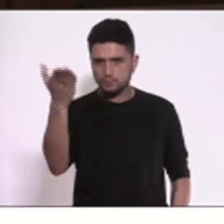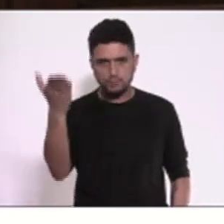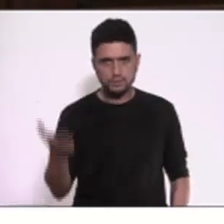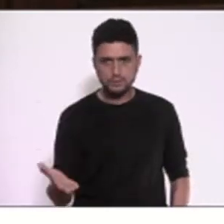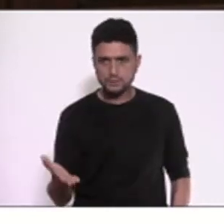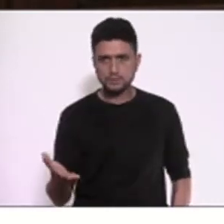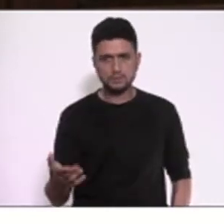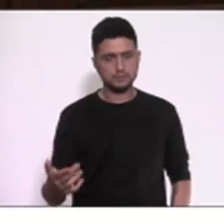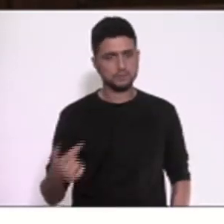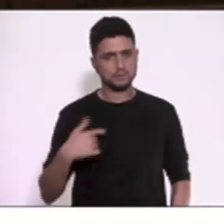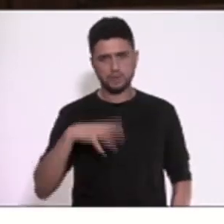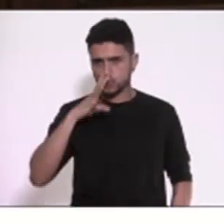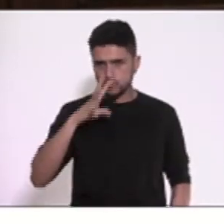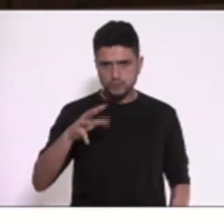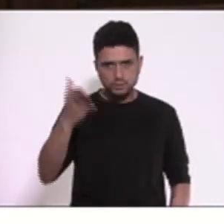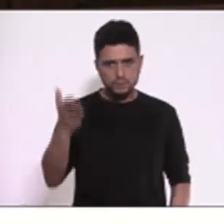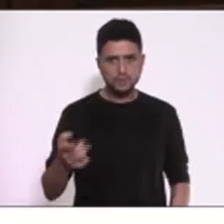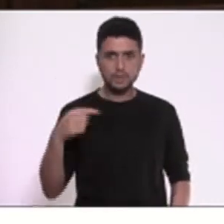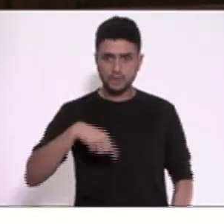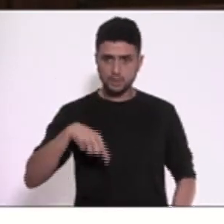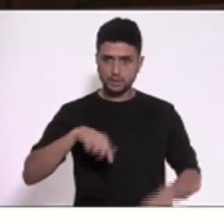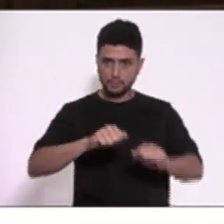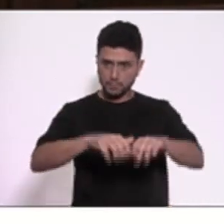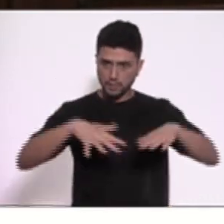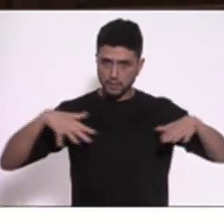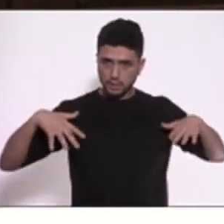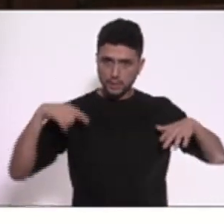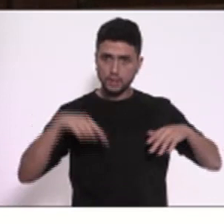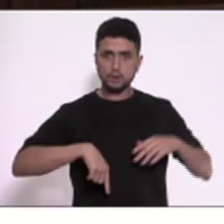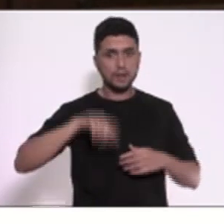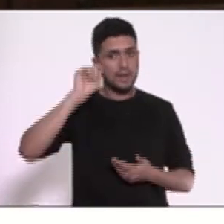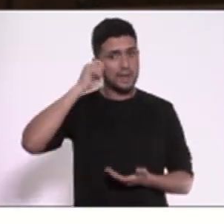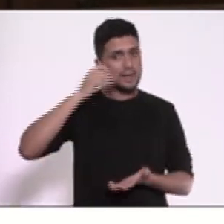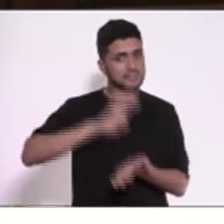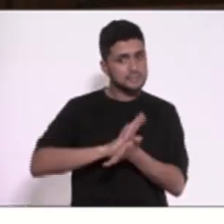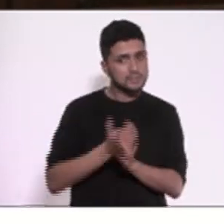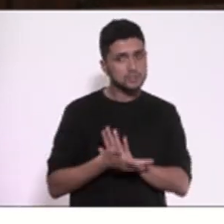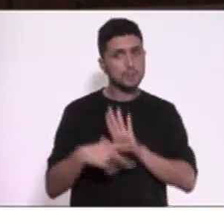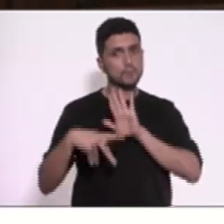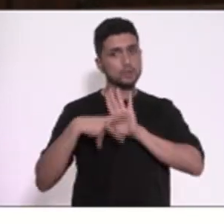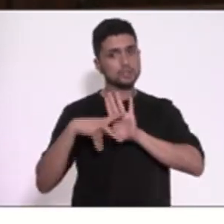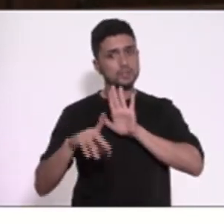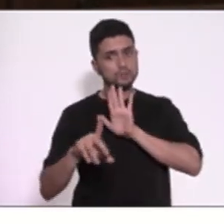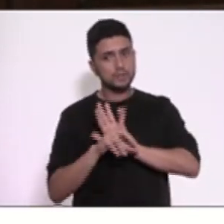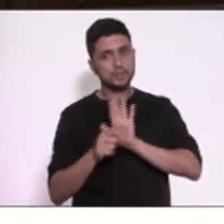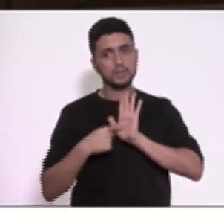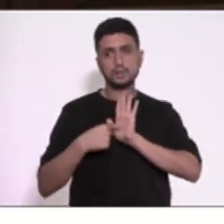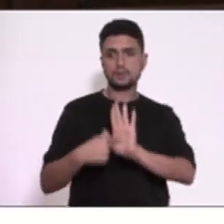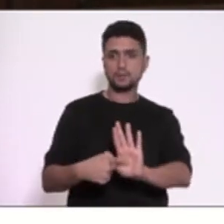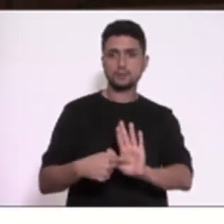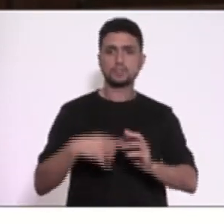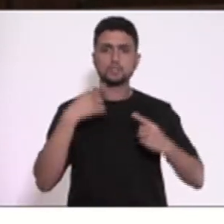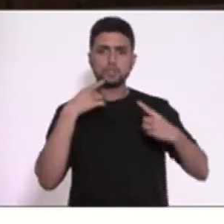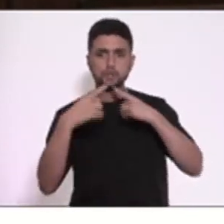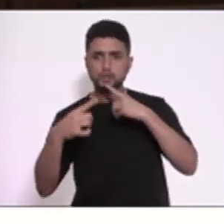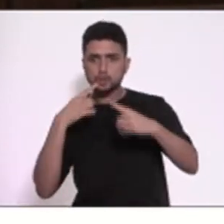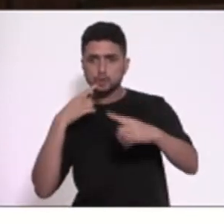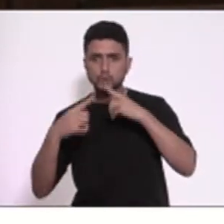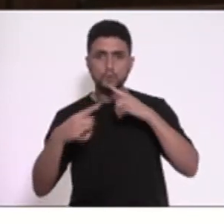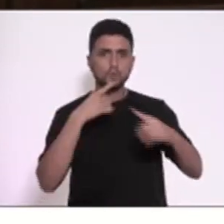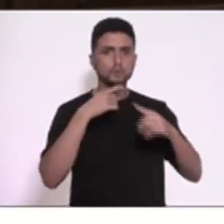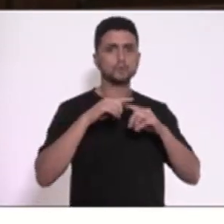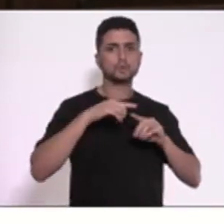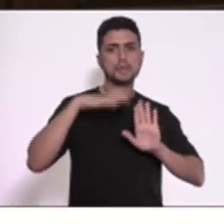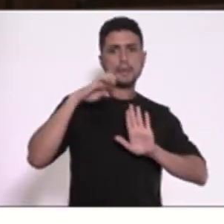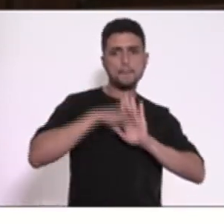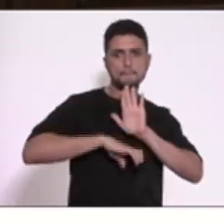que estamos tendo no plenário Barbosa Lima Sobrinho, em função de projetos que são apresentados, em função de discursos que são proferidos, em função de emendas